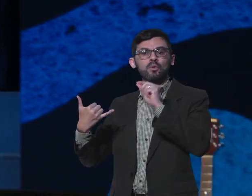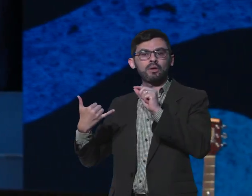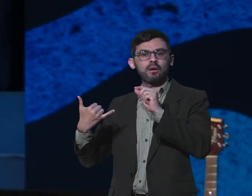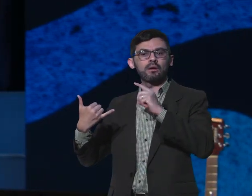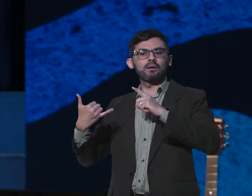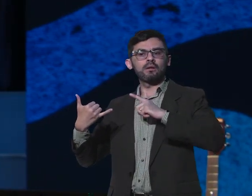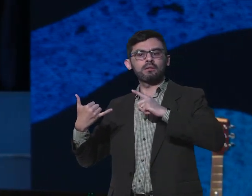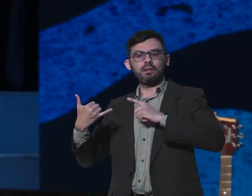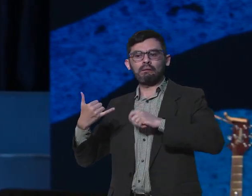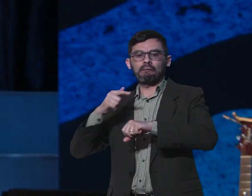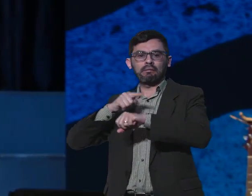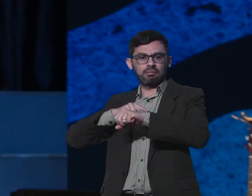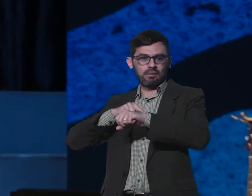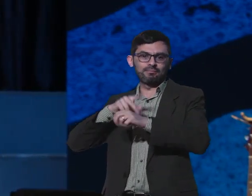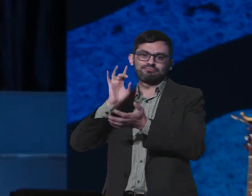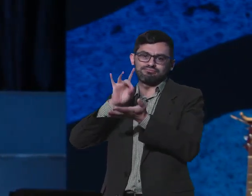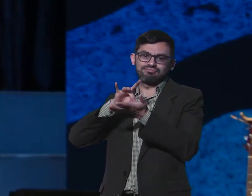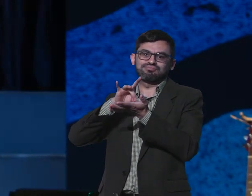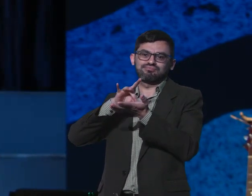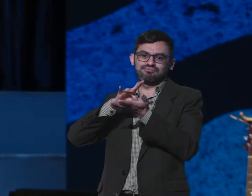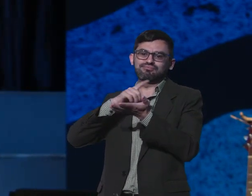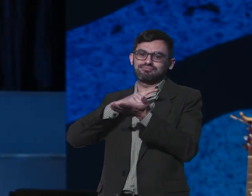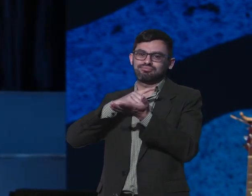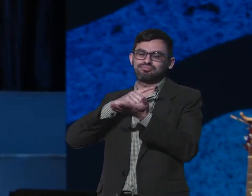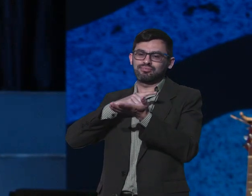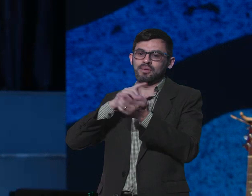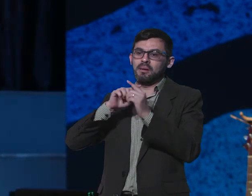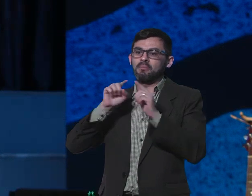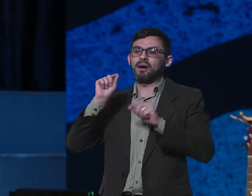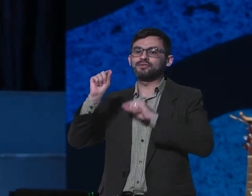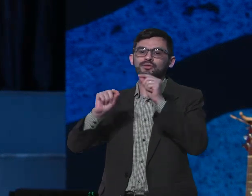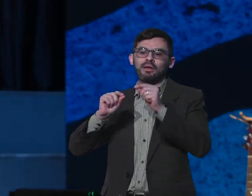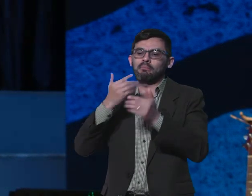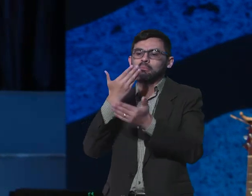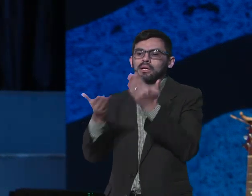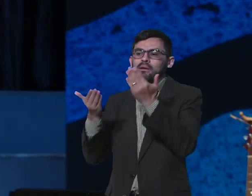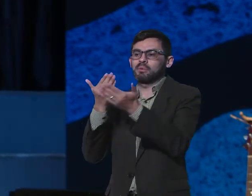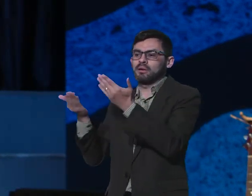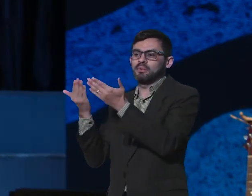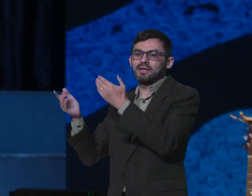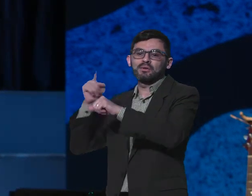teve foi muito tempo. Mas muito tempo desperdiçado.